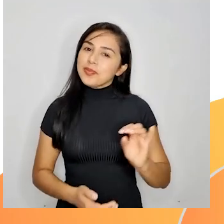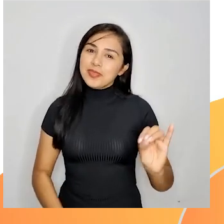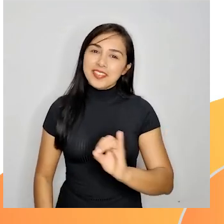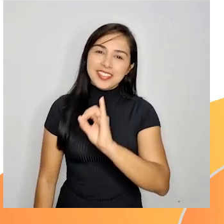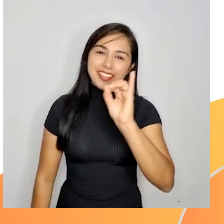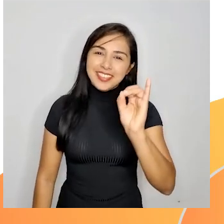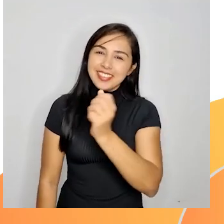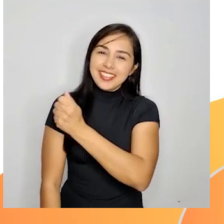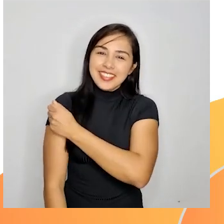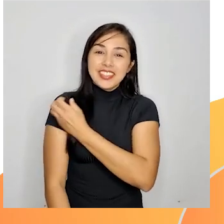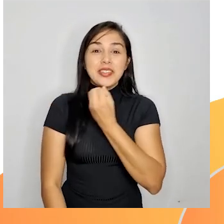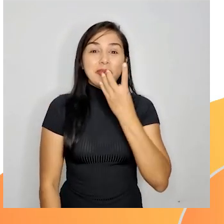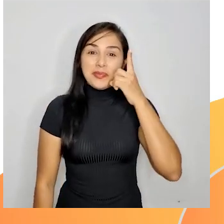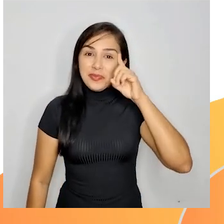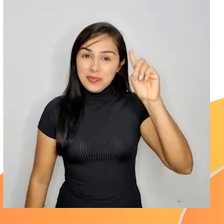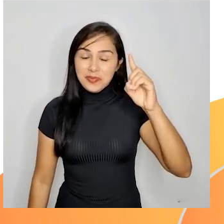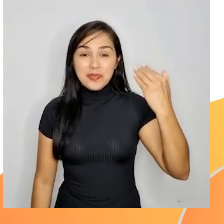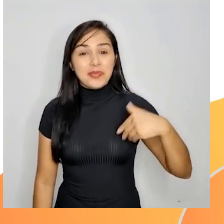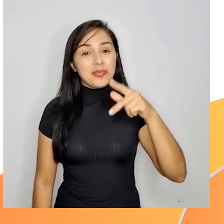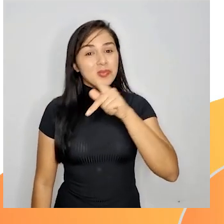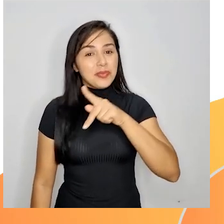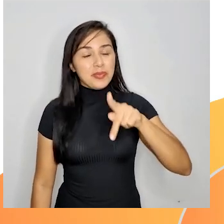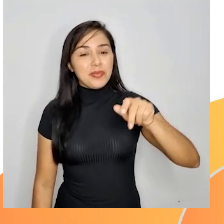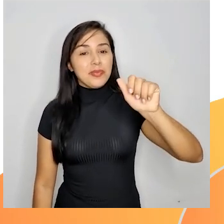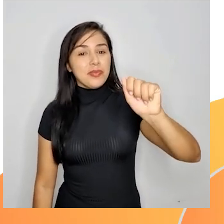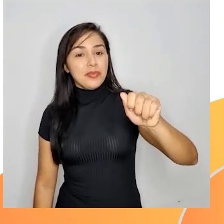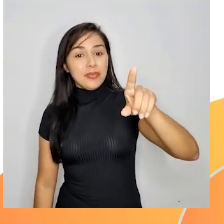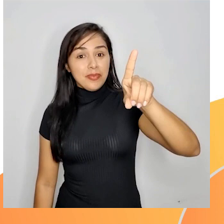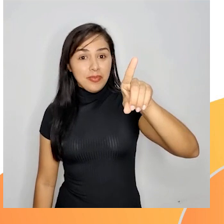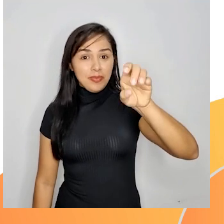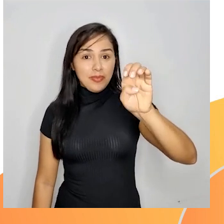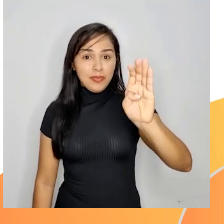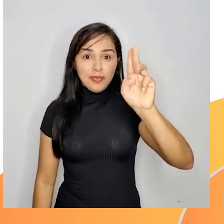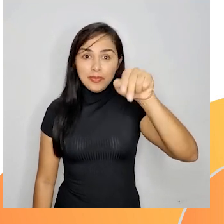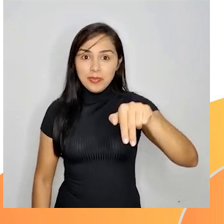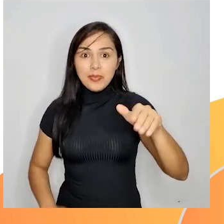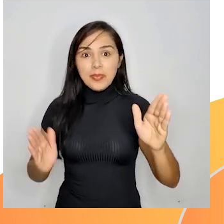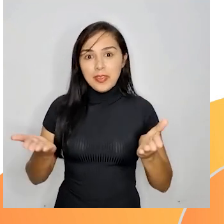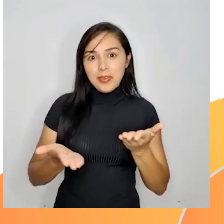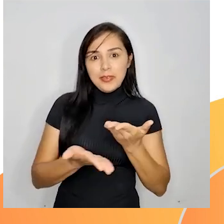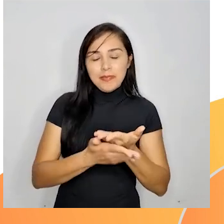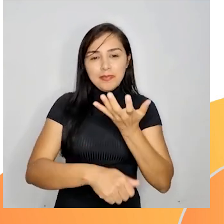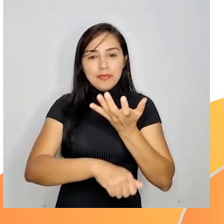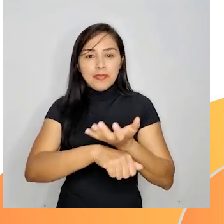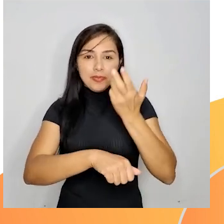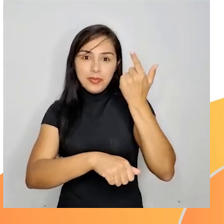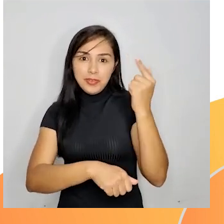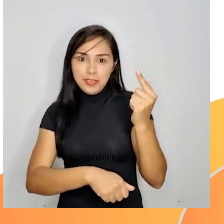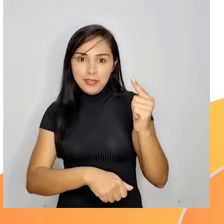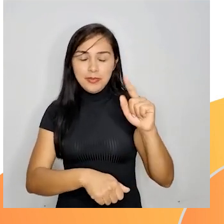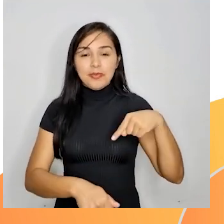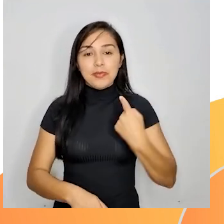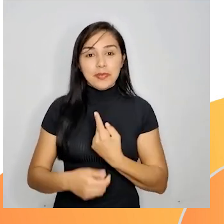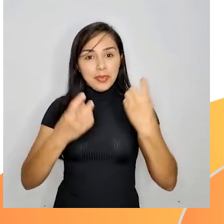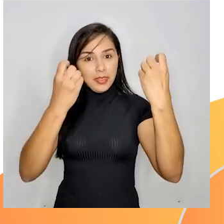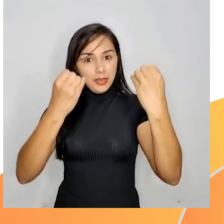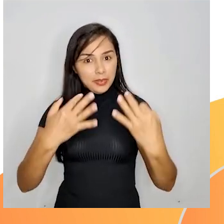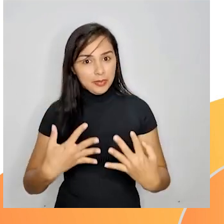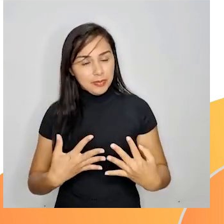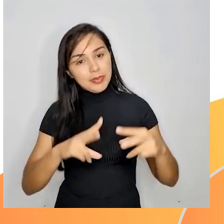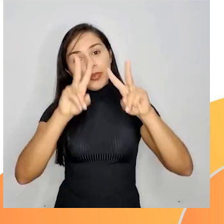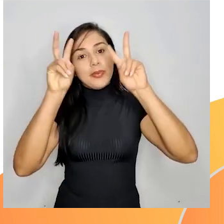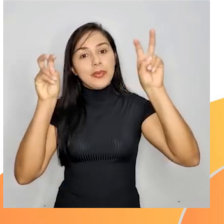Oi, turma, bom dia. Eu sou o professor Adeblan e na nossa aula de Geografia de hoje a gente vai falar sobre as cidades